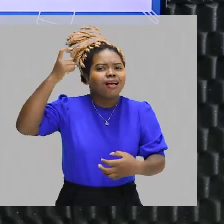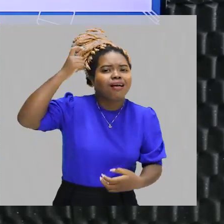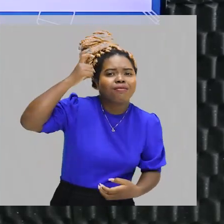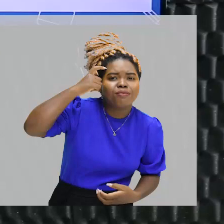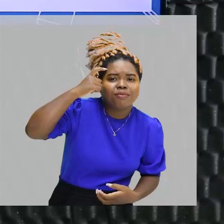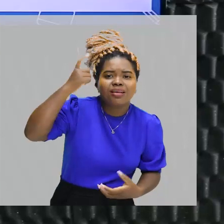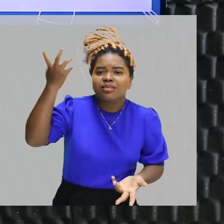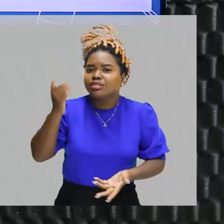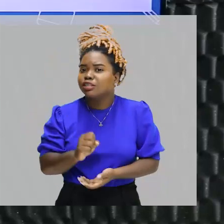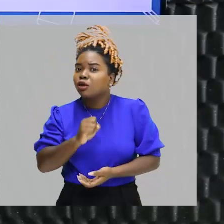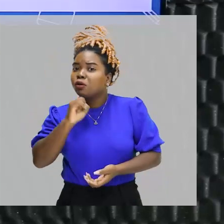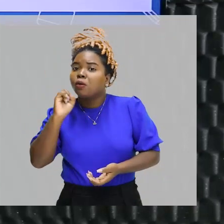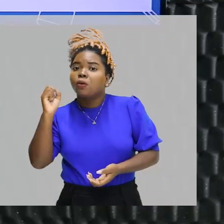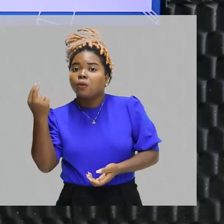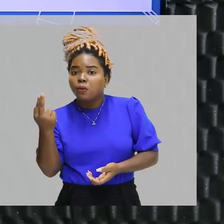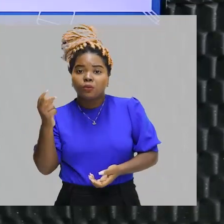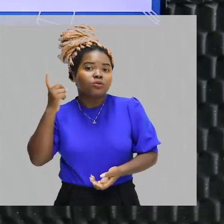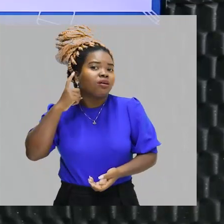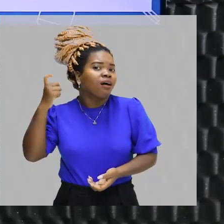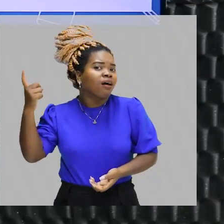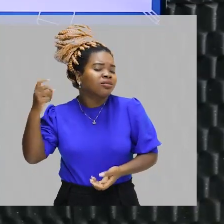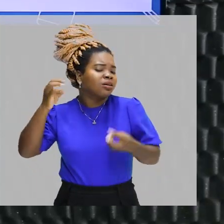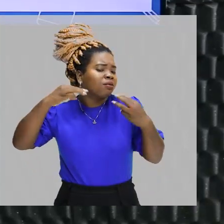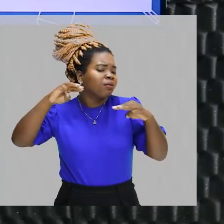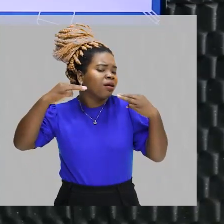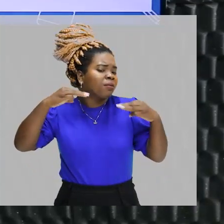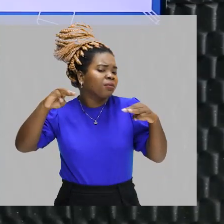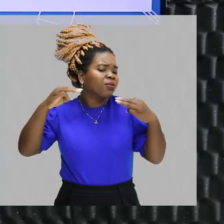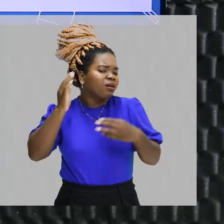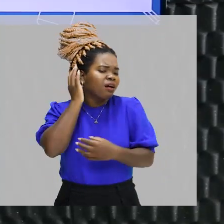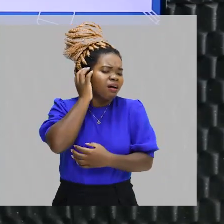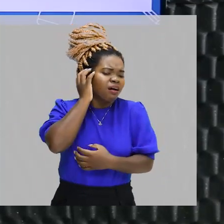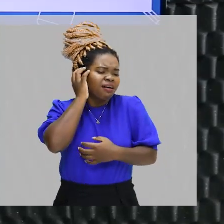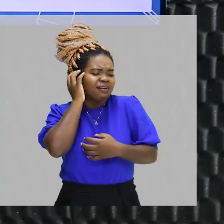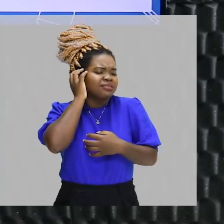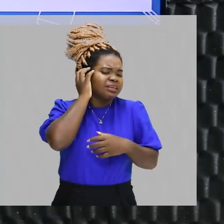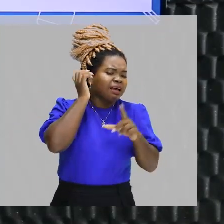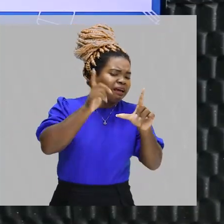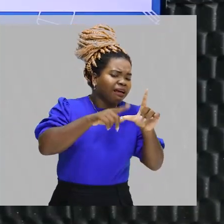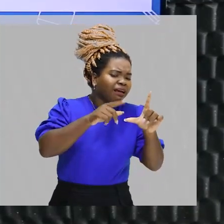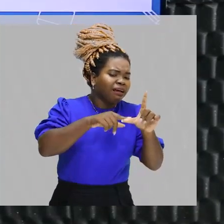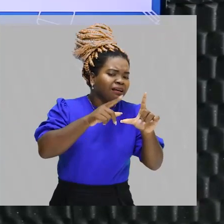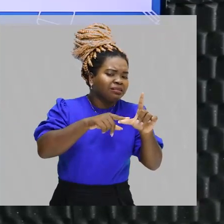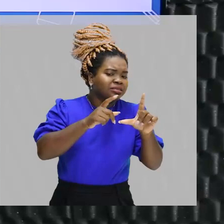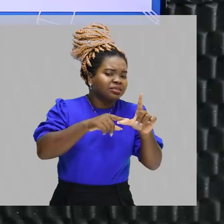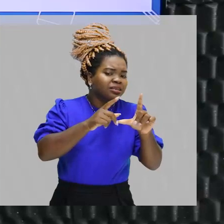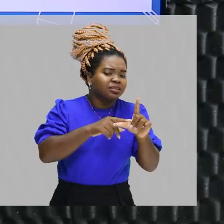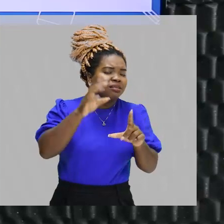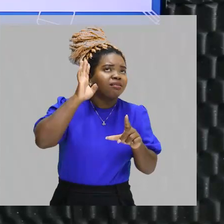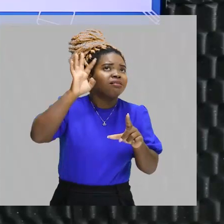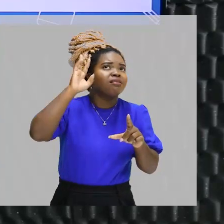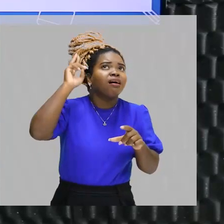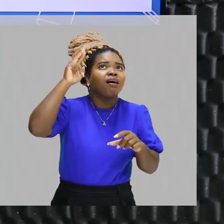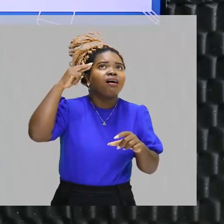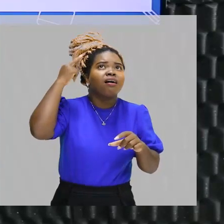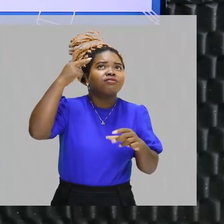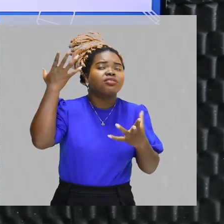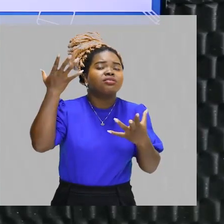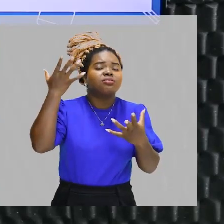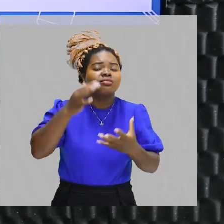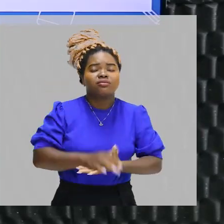pensa. Ou então quando você escuta uma música e aquela música, a letra da música te traz mais coisa do que a própria melodia.